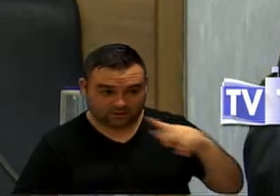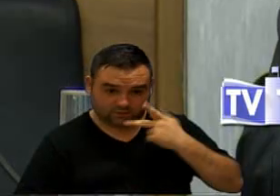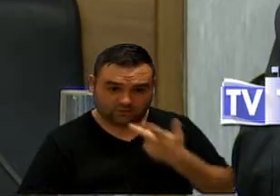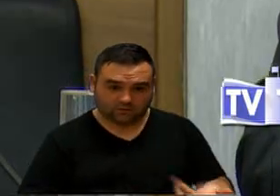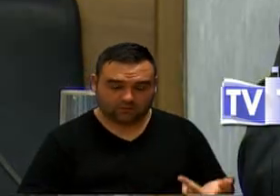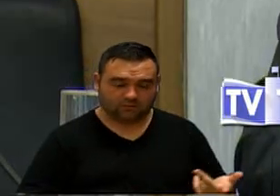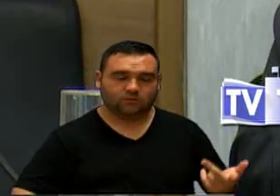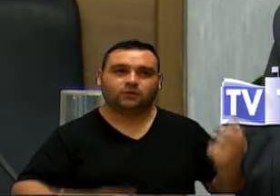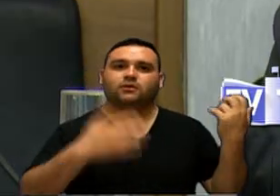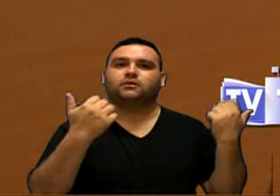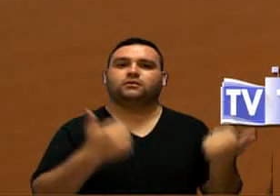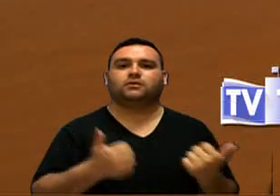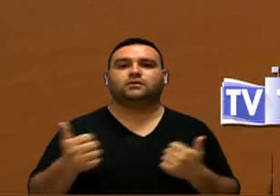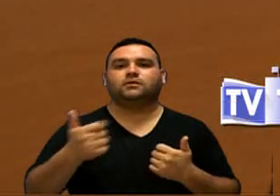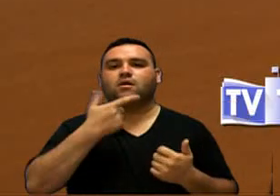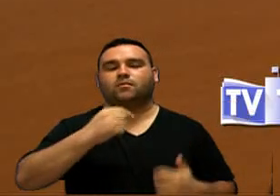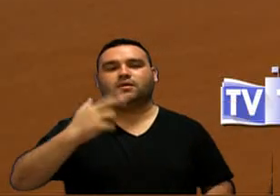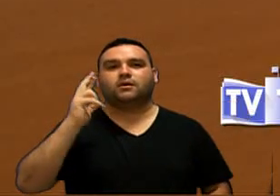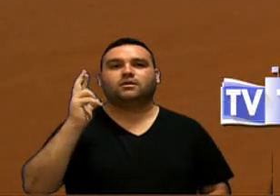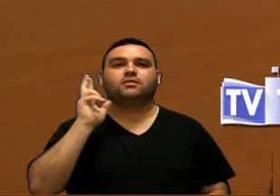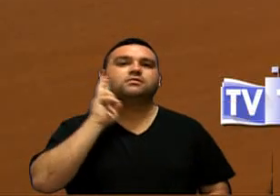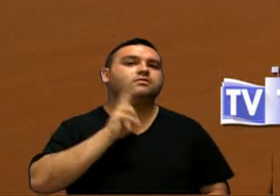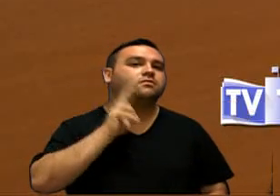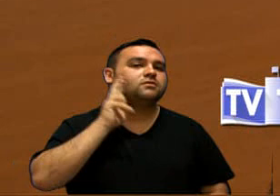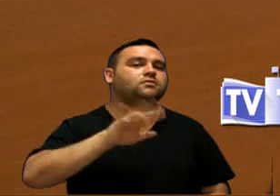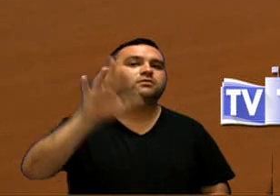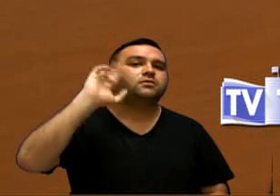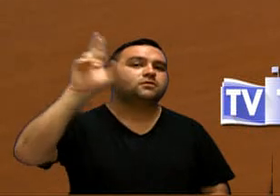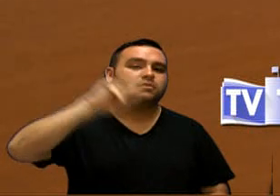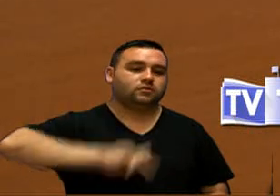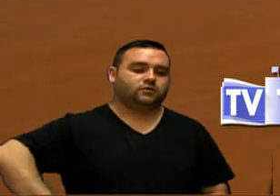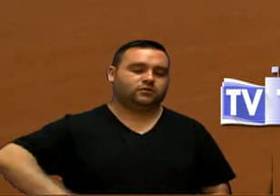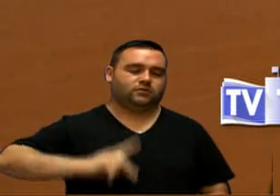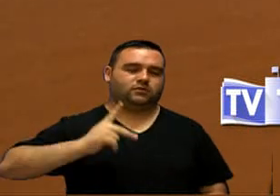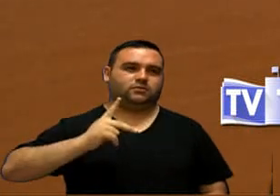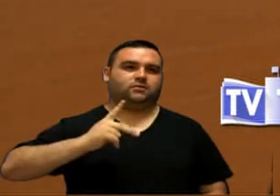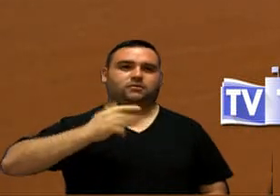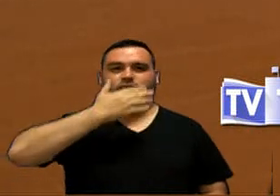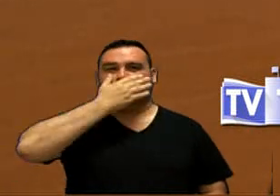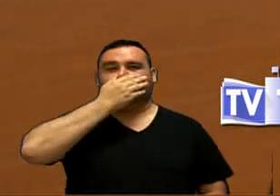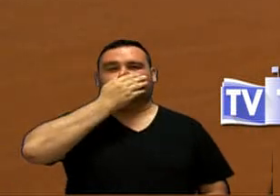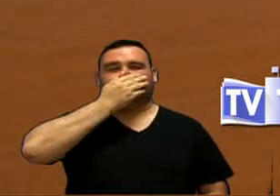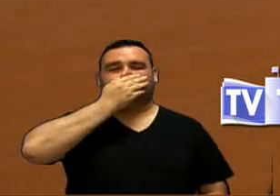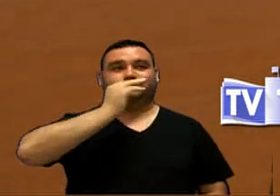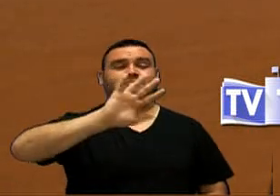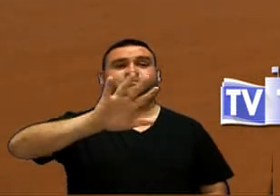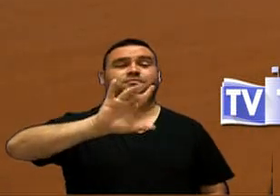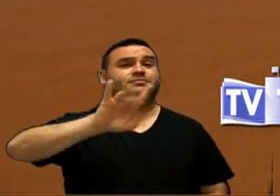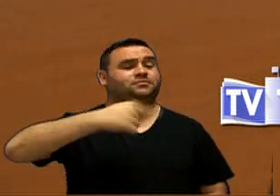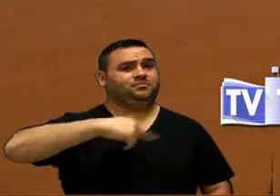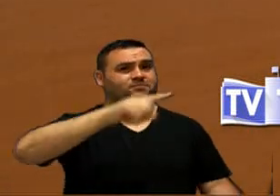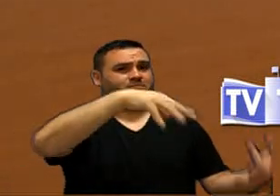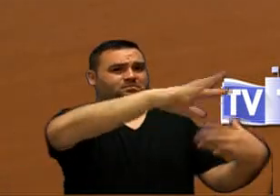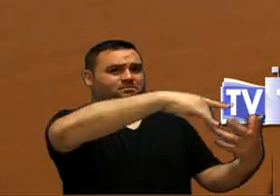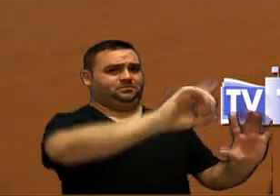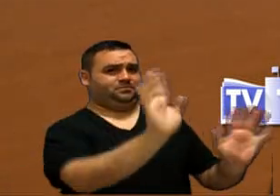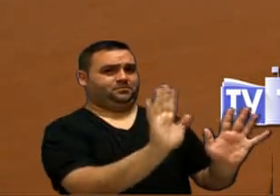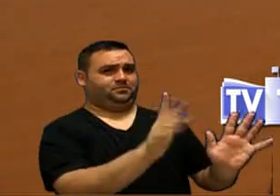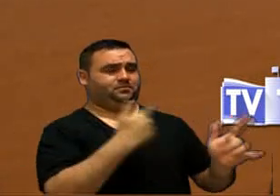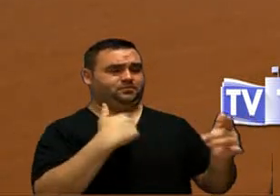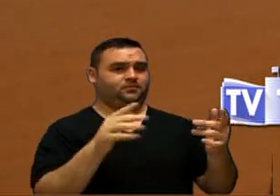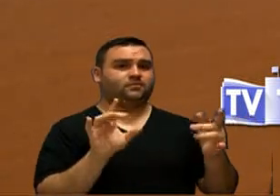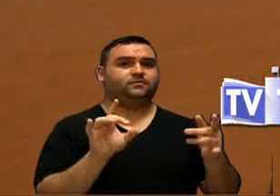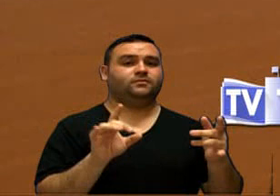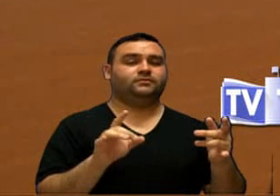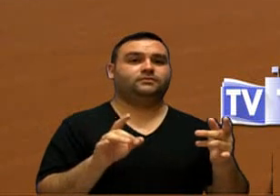está esclarecido. Tá bom, obrigado. Vereador Renan. Senhor presidente, muito vereador, bom dia. Vereador Renan. Meu assunto não tem nada a ver com isso, senhor presidente. Tá bom. Eu sou